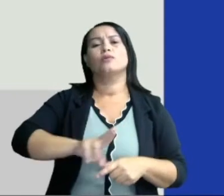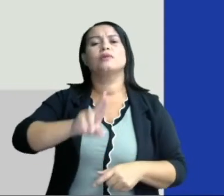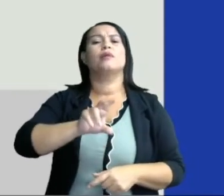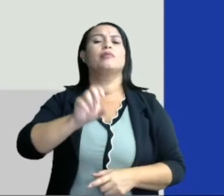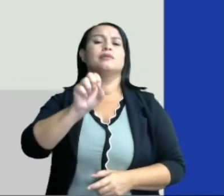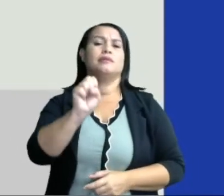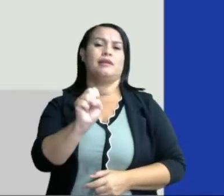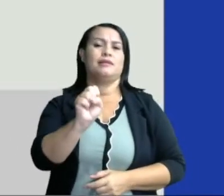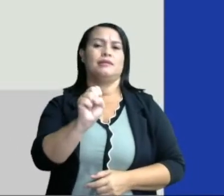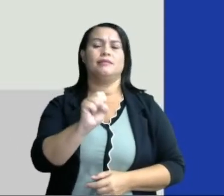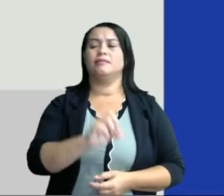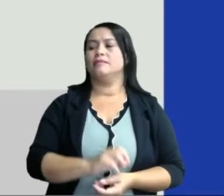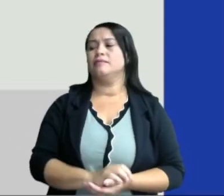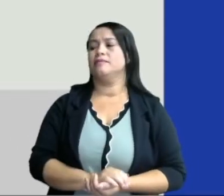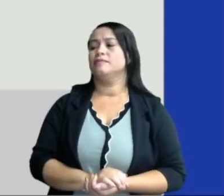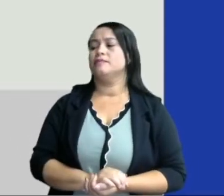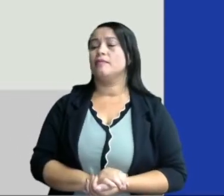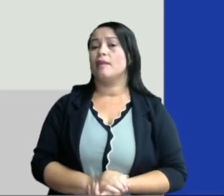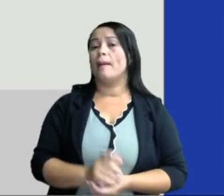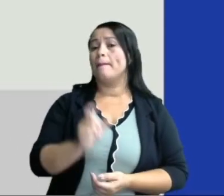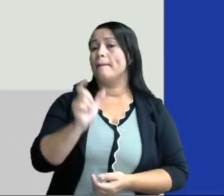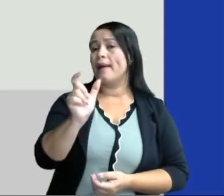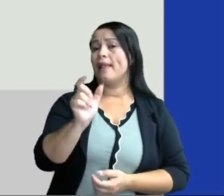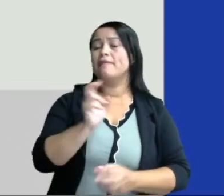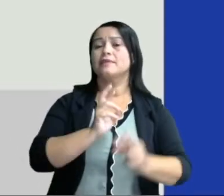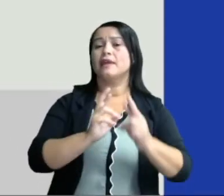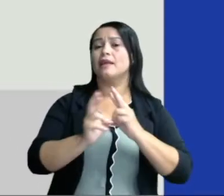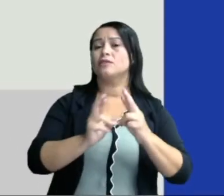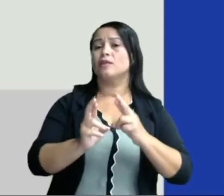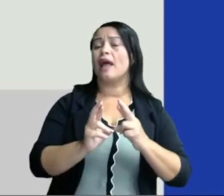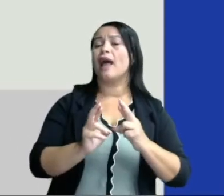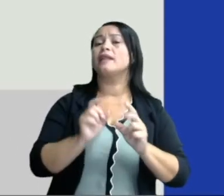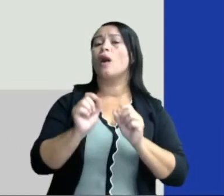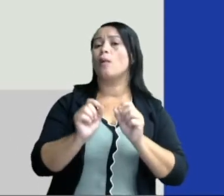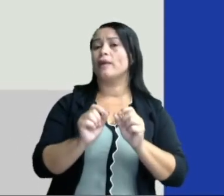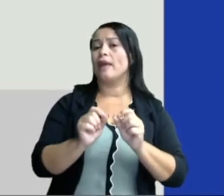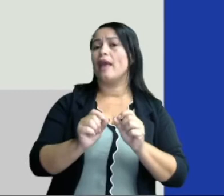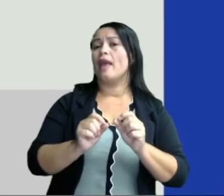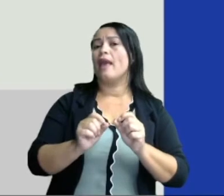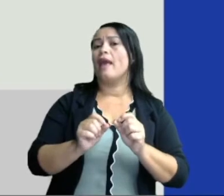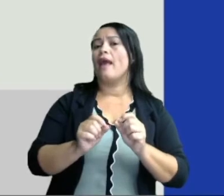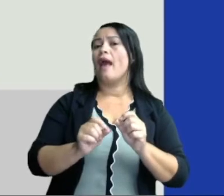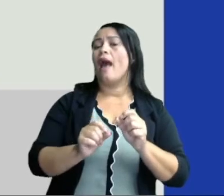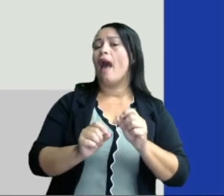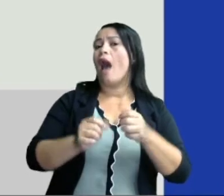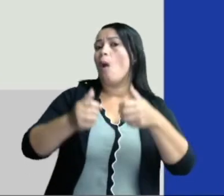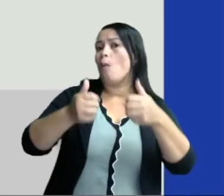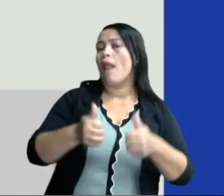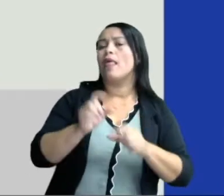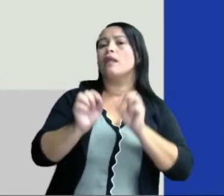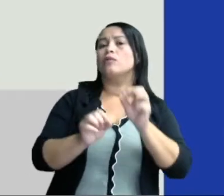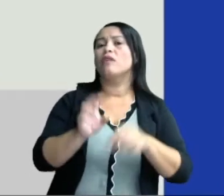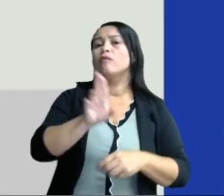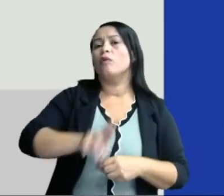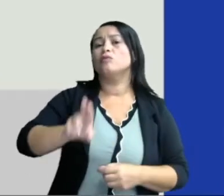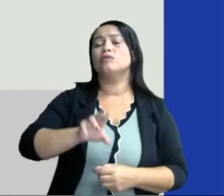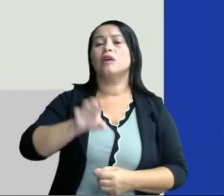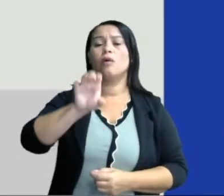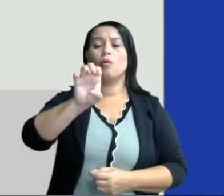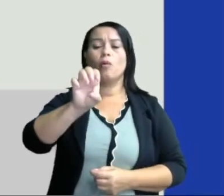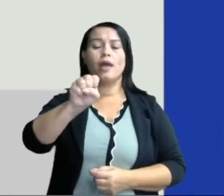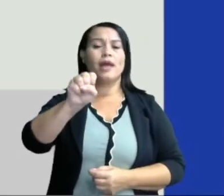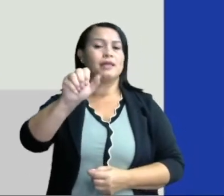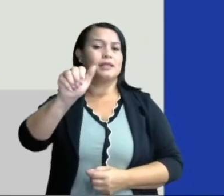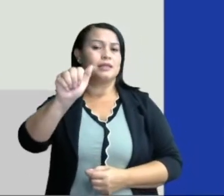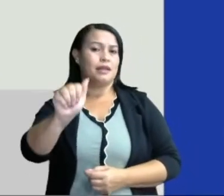com S. Palavras relacionadas à qualidade, a gente usa o ESA